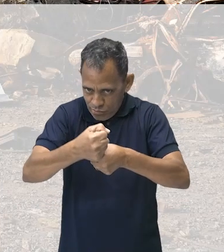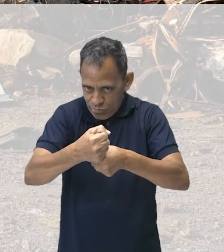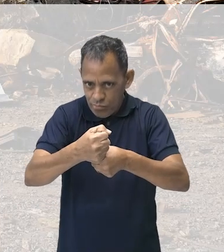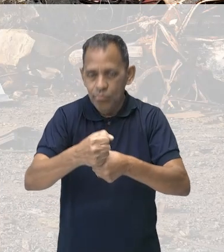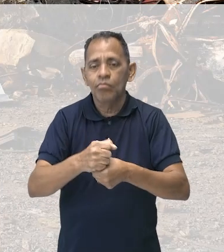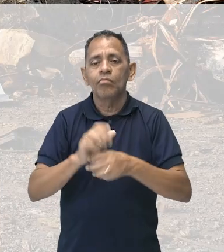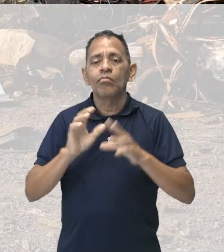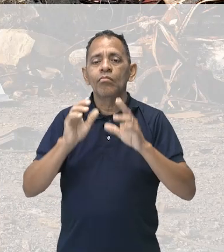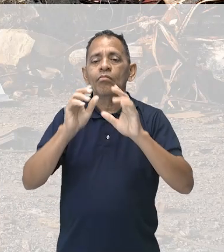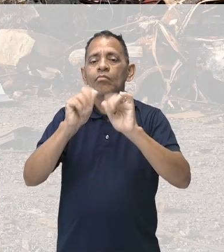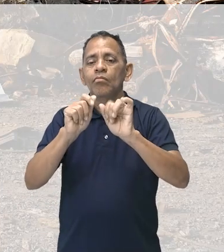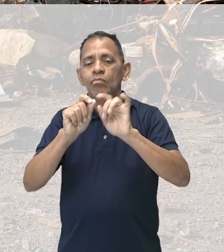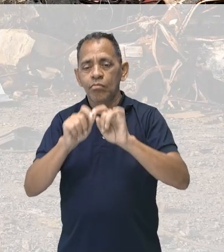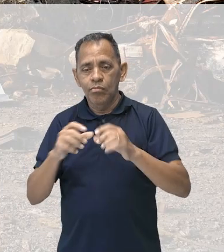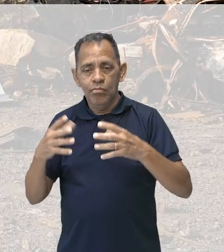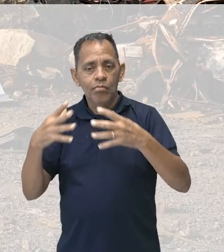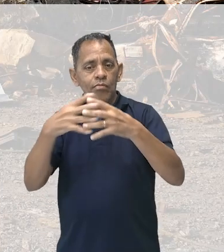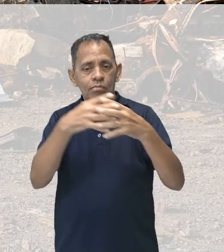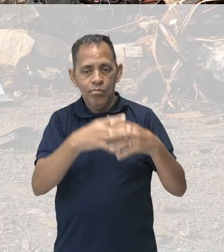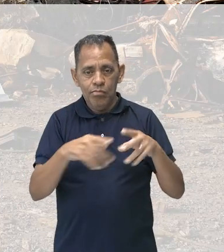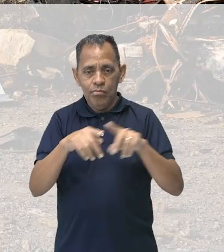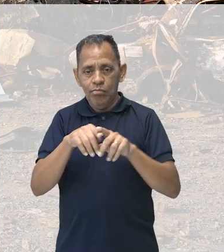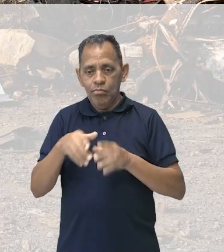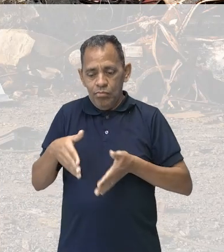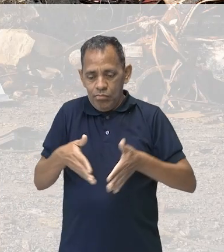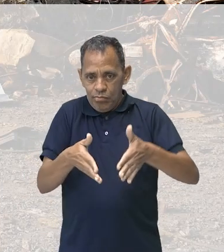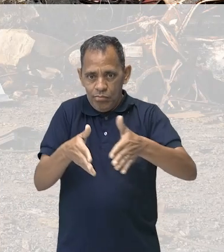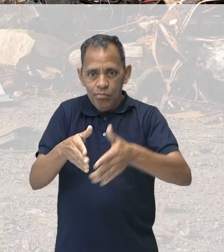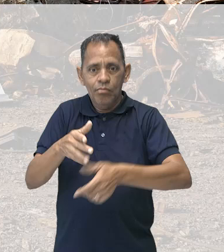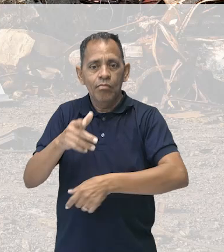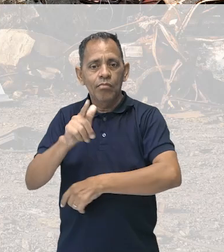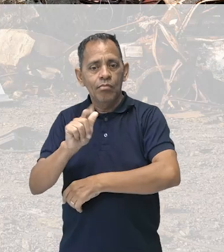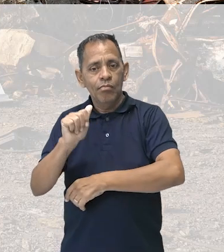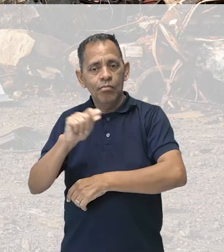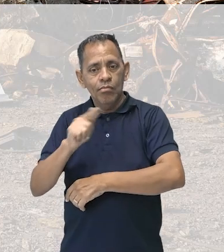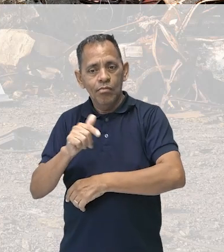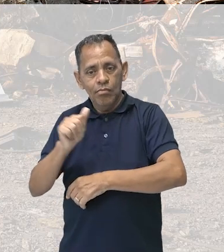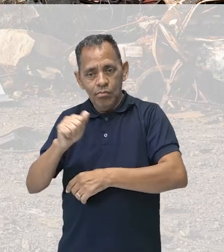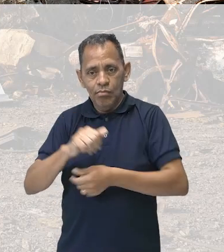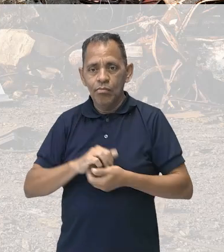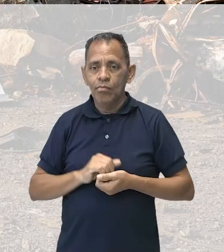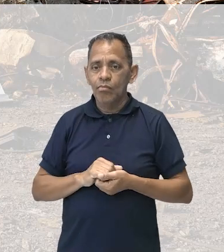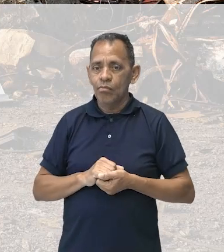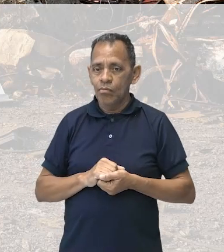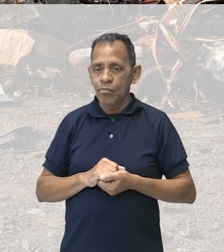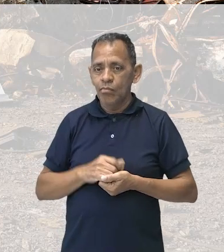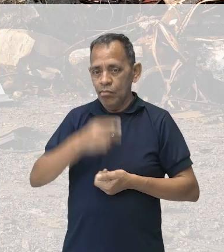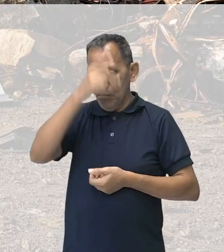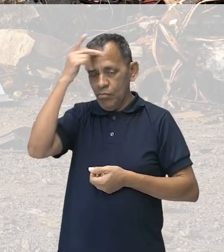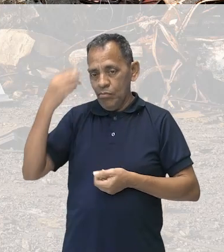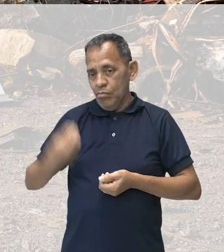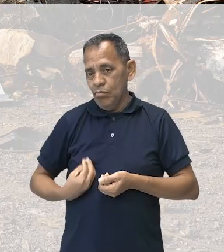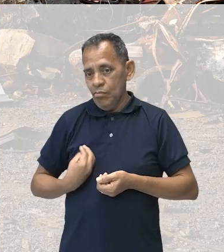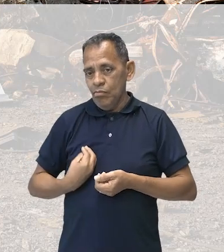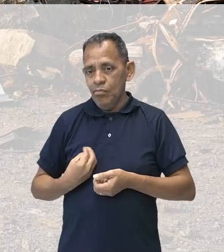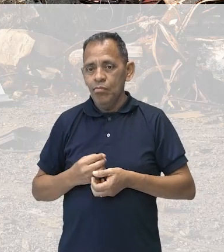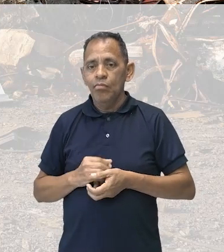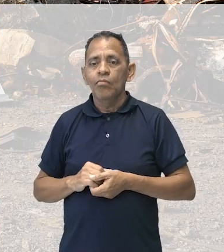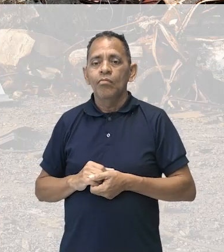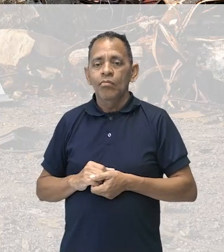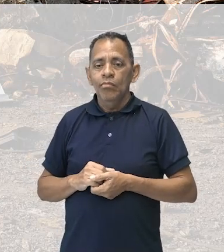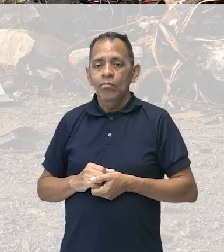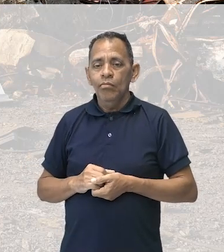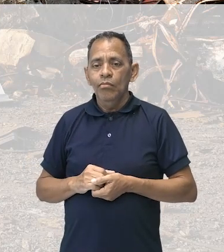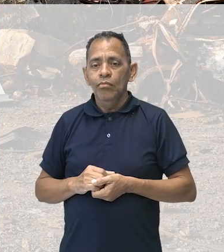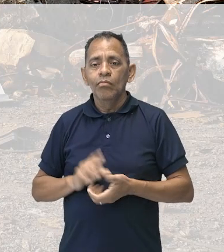todos esses conflitos, principalmente aí na faixa de Gaza, né, onde as pessoas ali, elas vivem, tá?